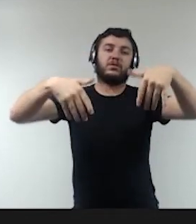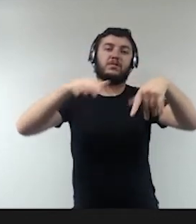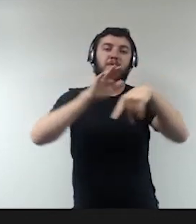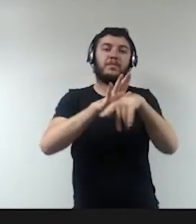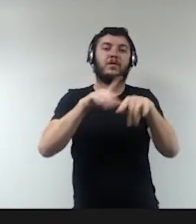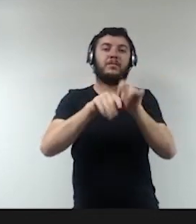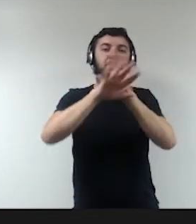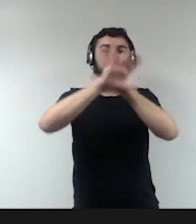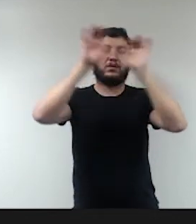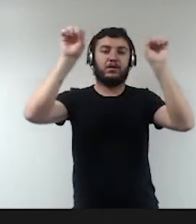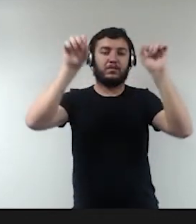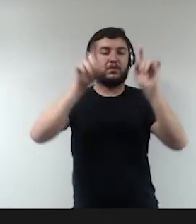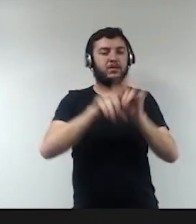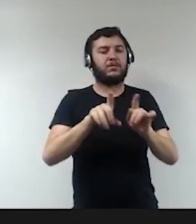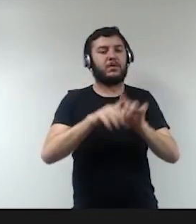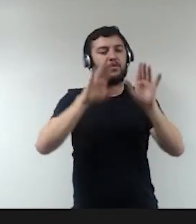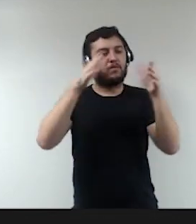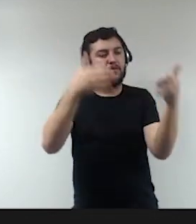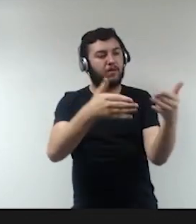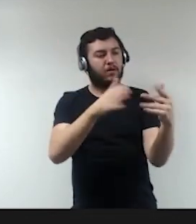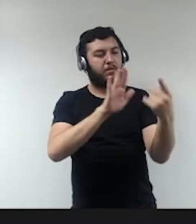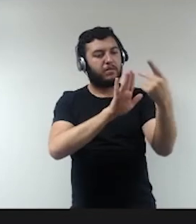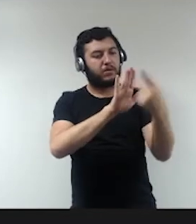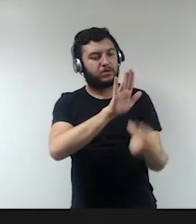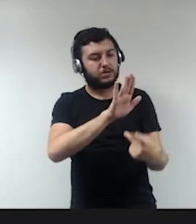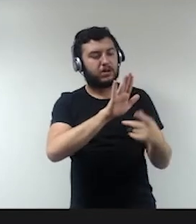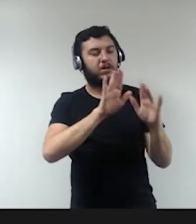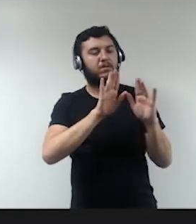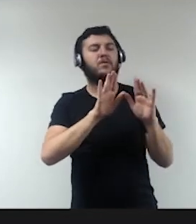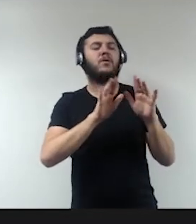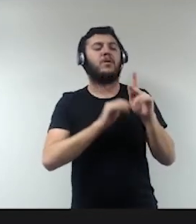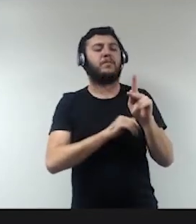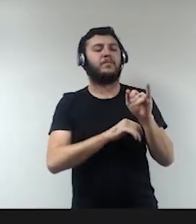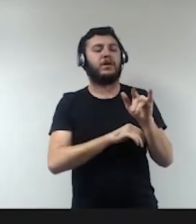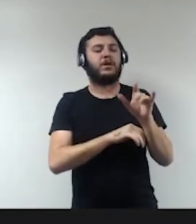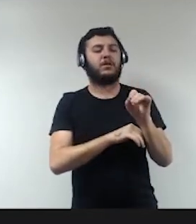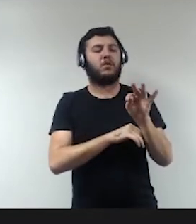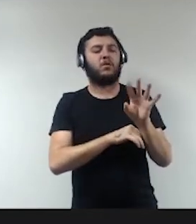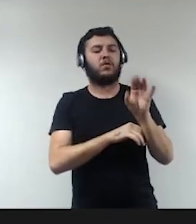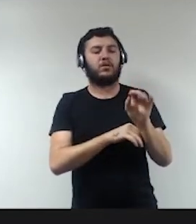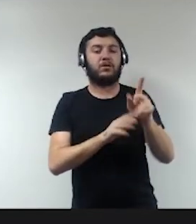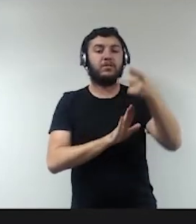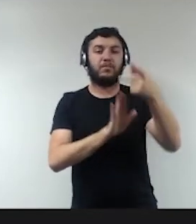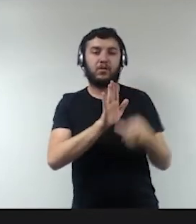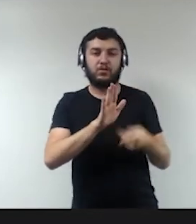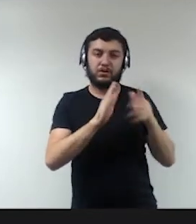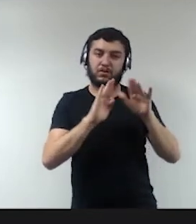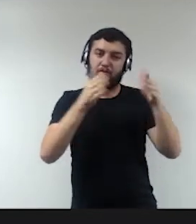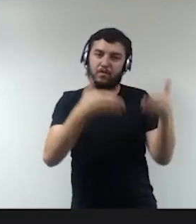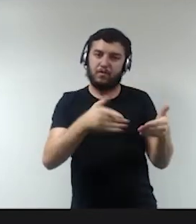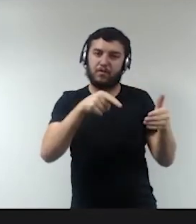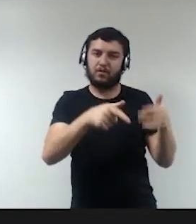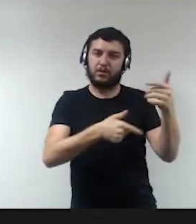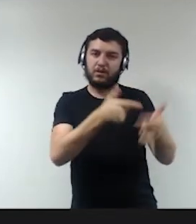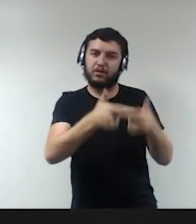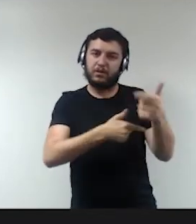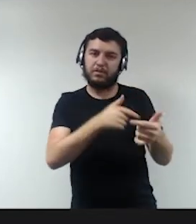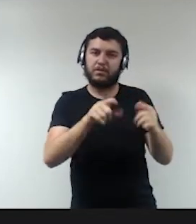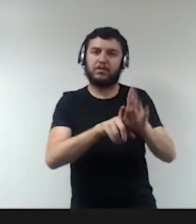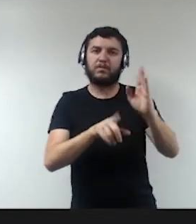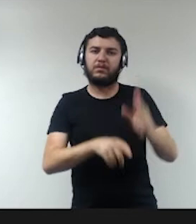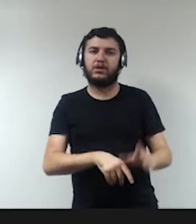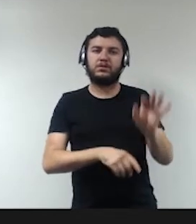Com relação ao projeto piloto, o projeto piloto ele é no período, ele funciona